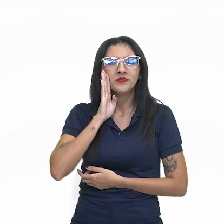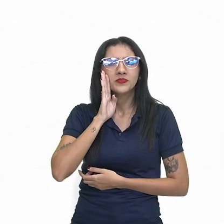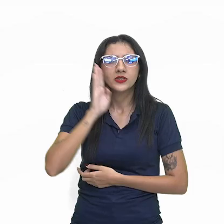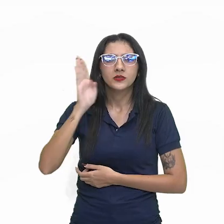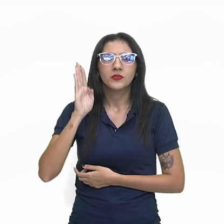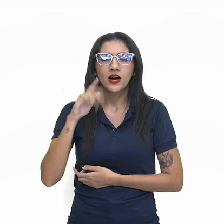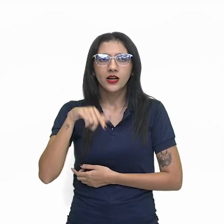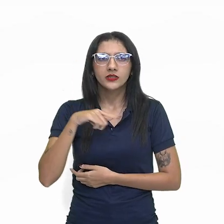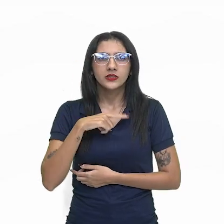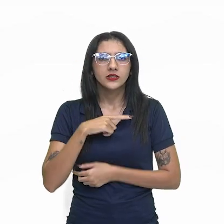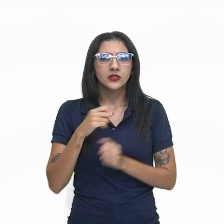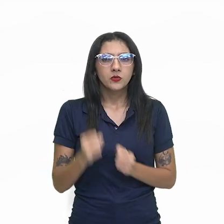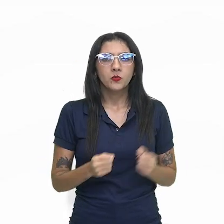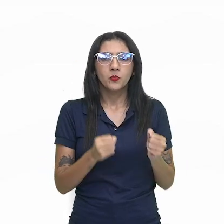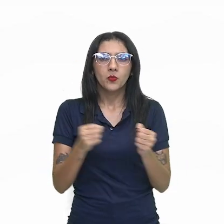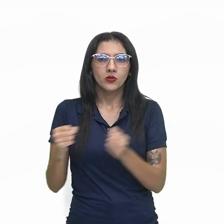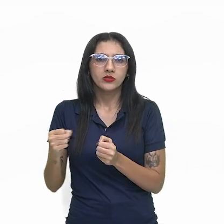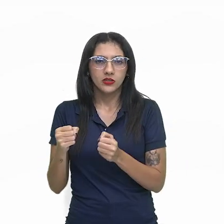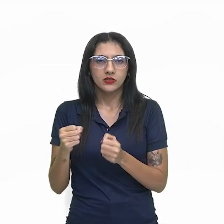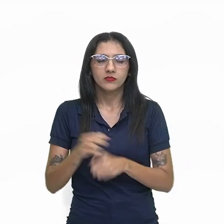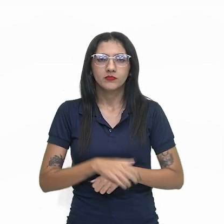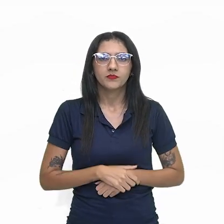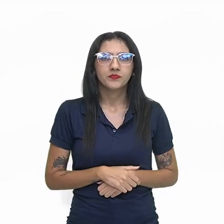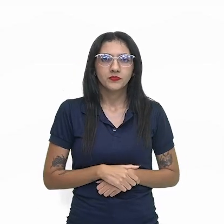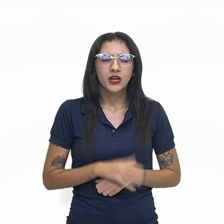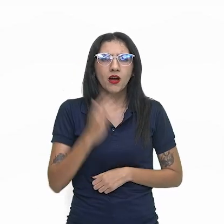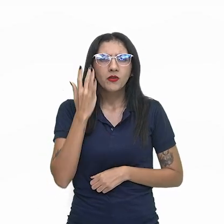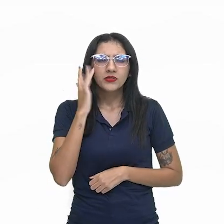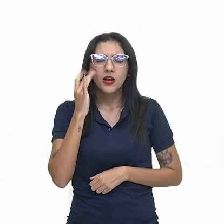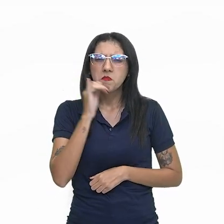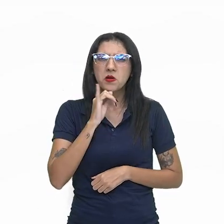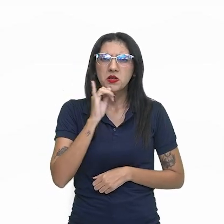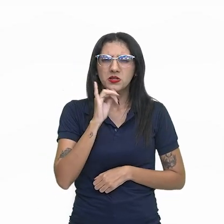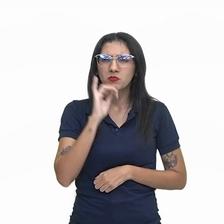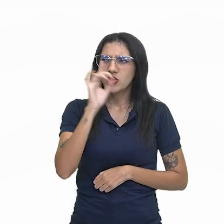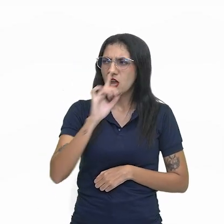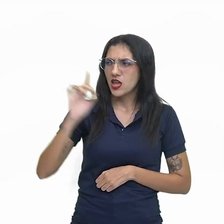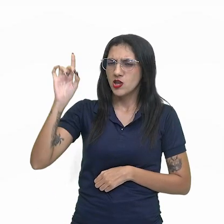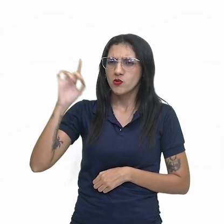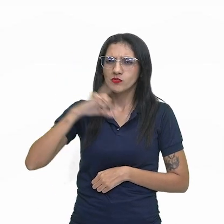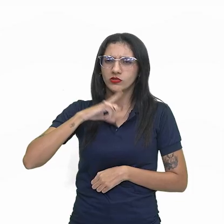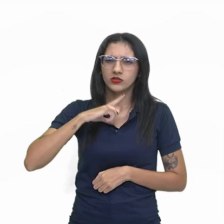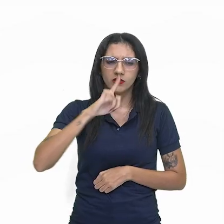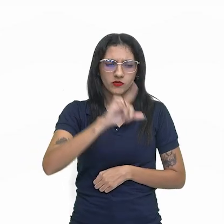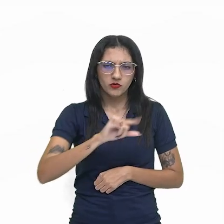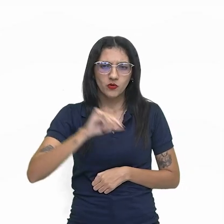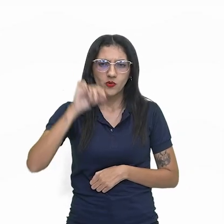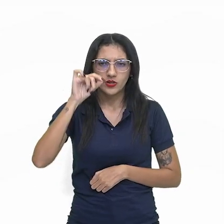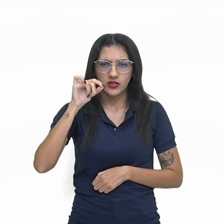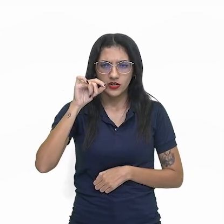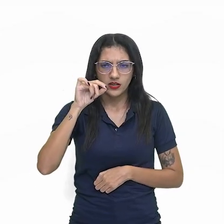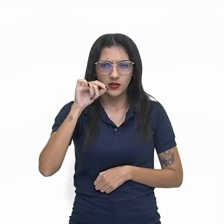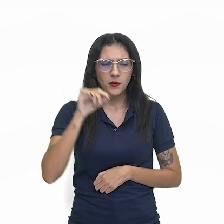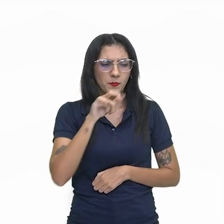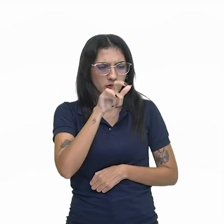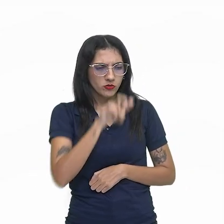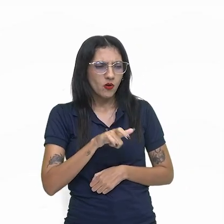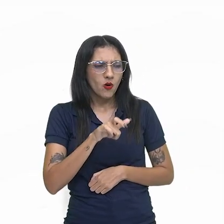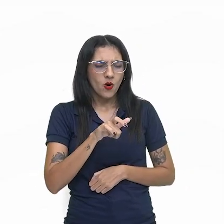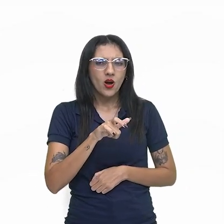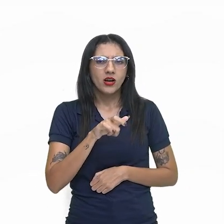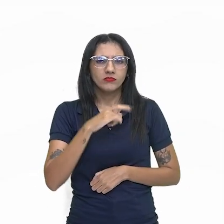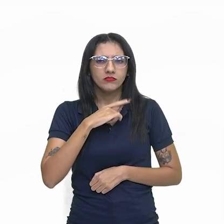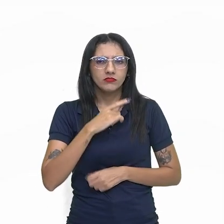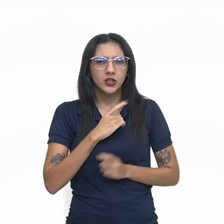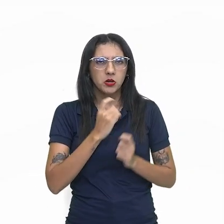do poder? Será que realmente, né, Deus deu a essas pessoas poder para governar a todos, para ter os